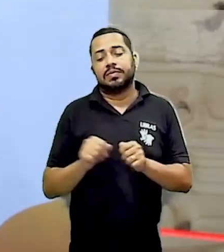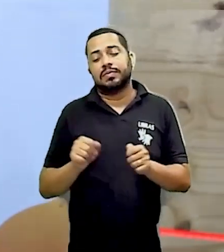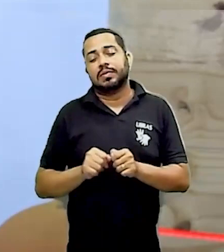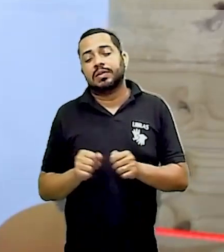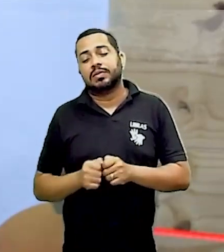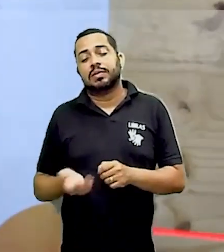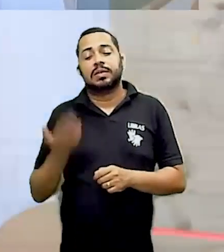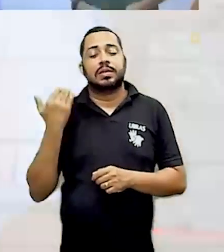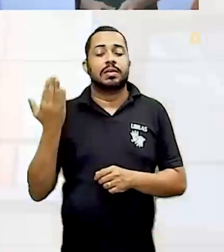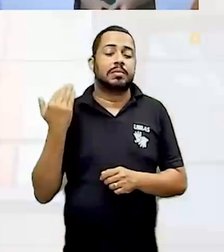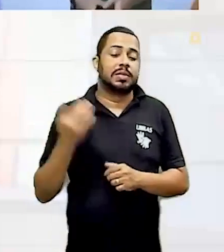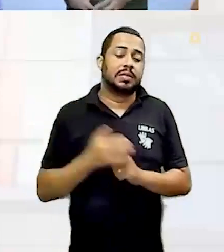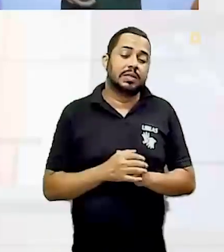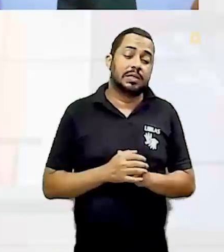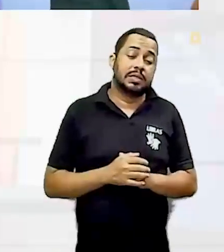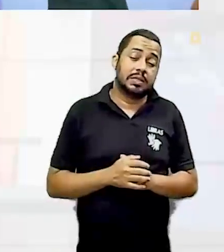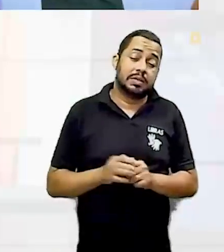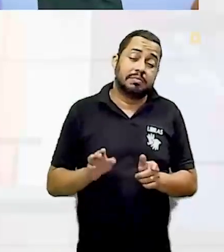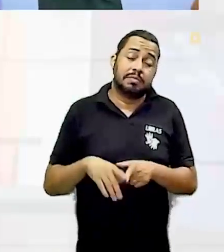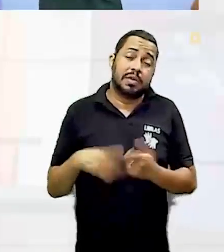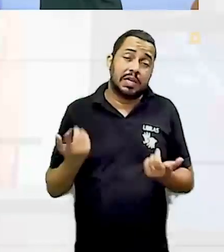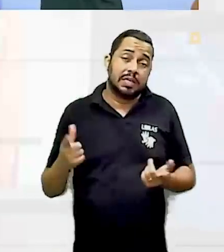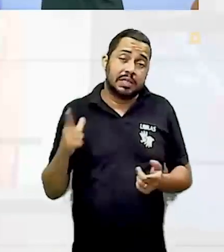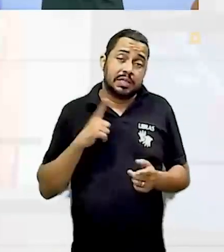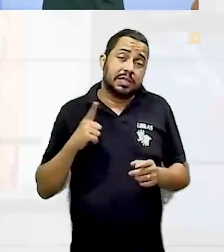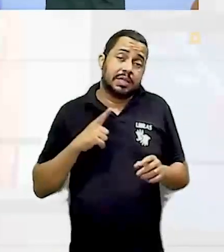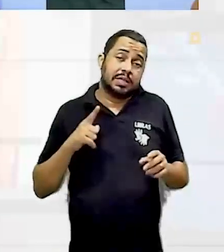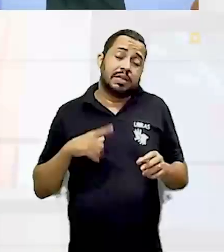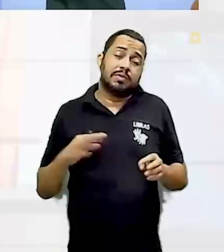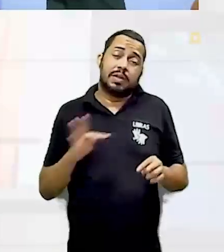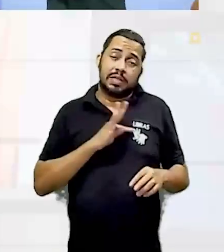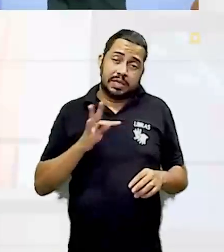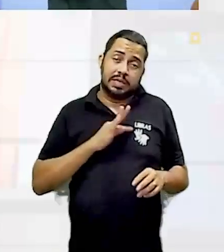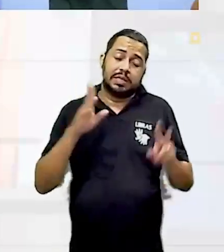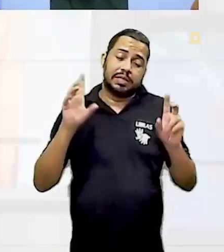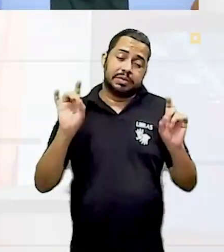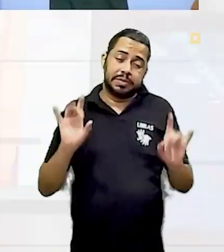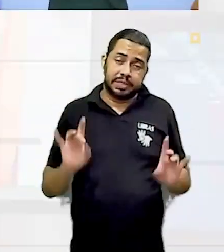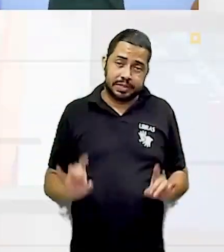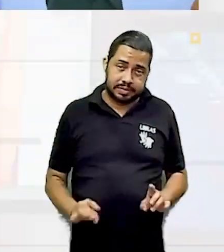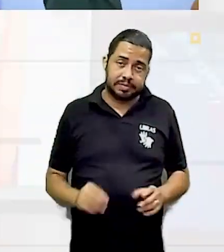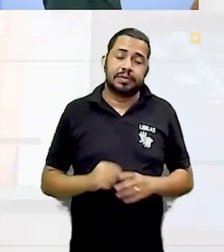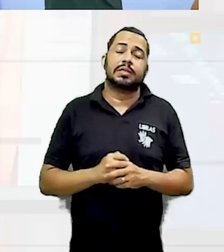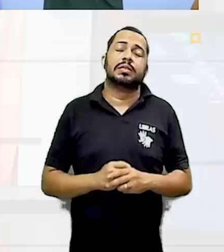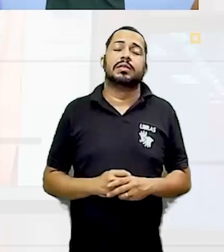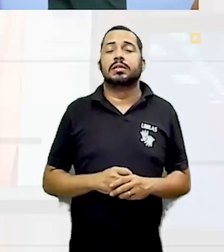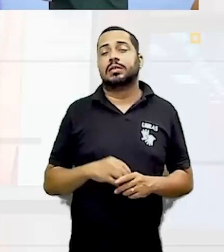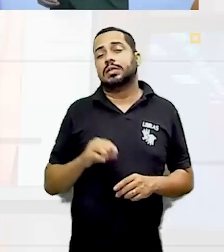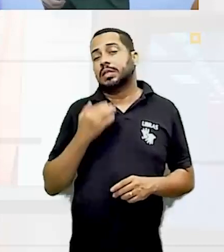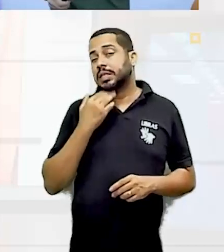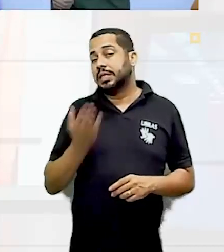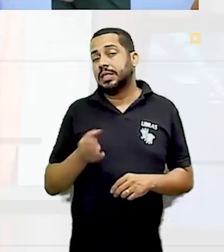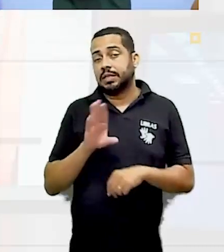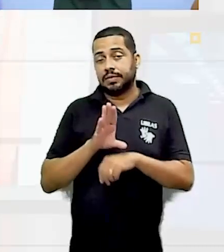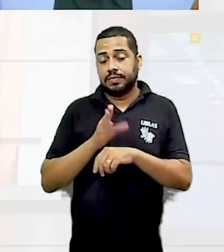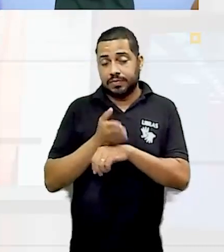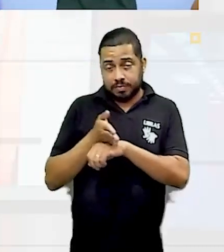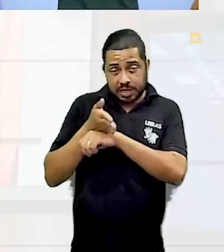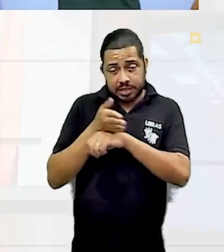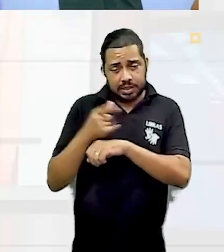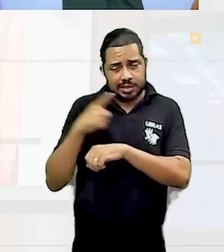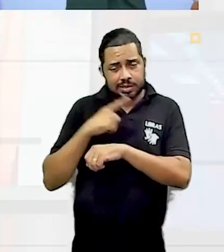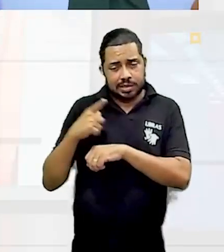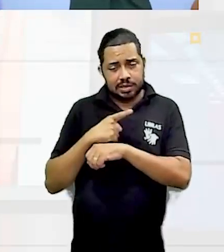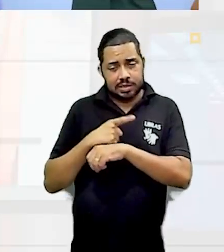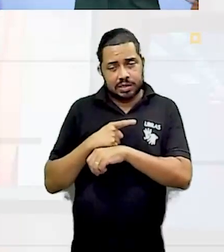antigamente, sendo que tem uma técnica específica para isso, que é chamada de, sem ser filmagem mesmo, tem uma técnica